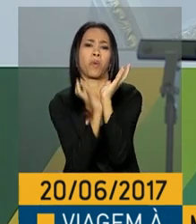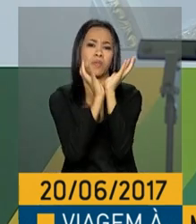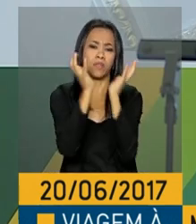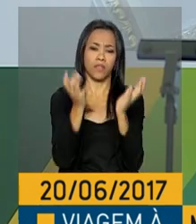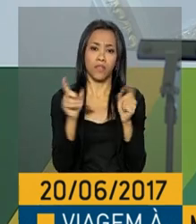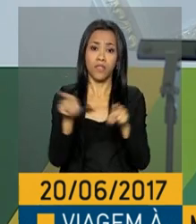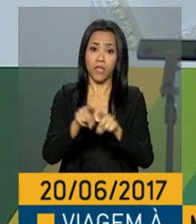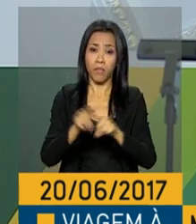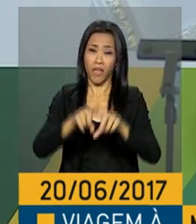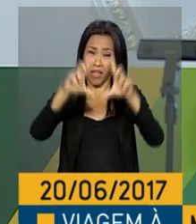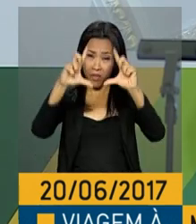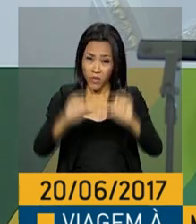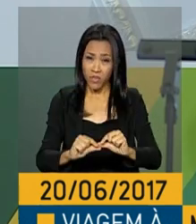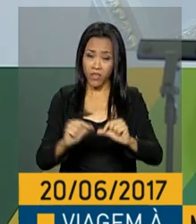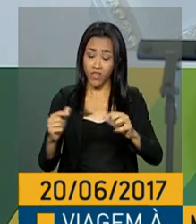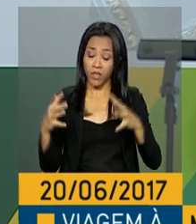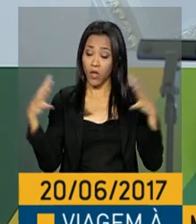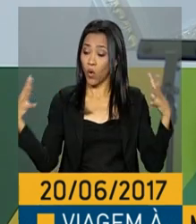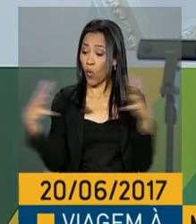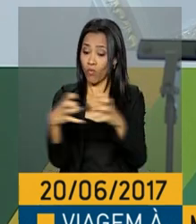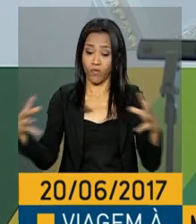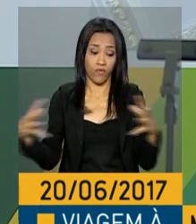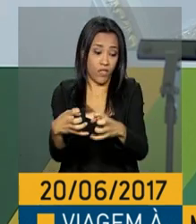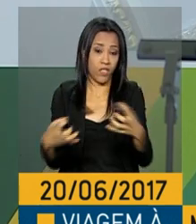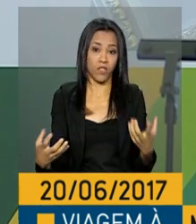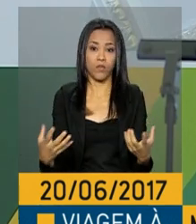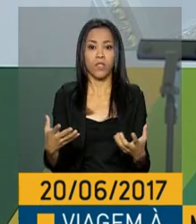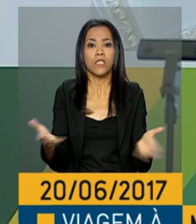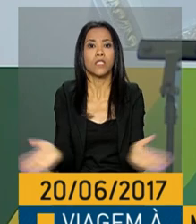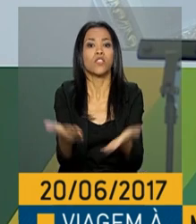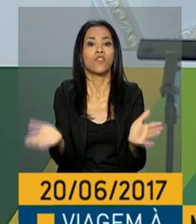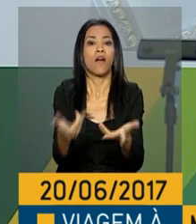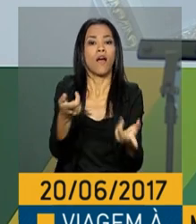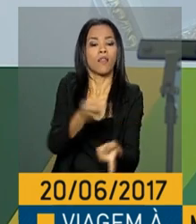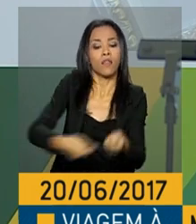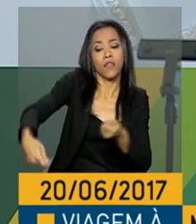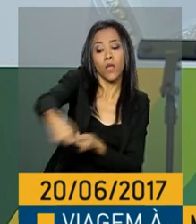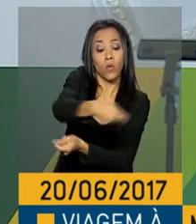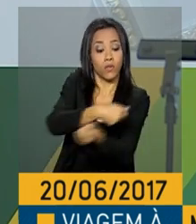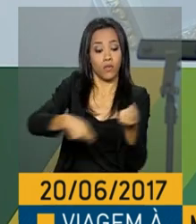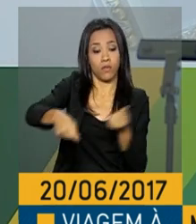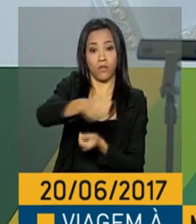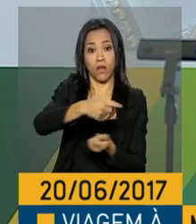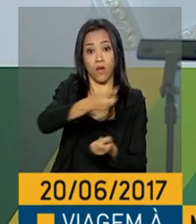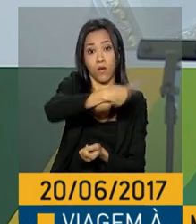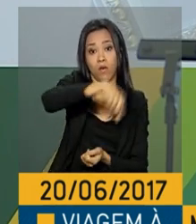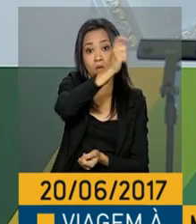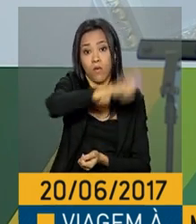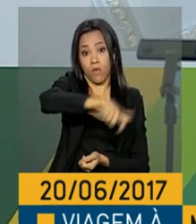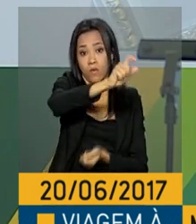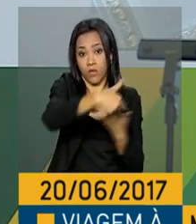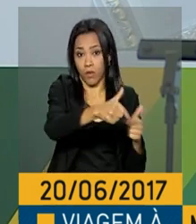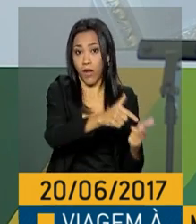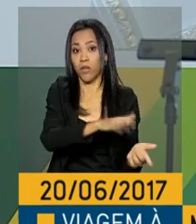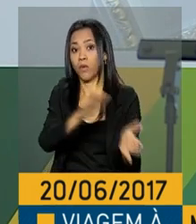os contenciosos, incentivar a negociação entre o trabalhador e o empregador,